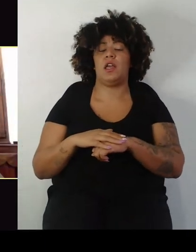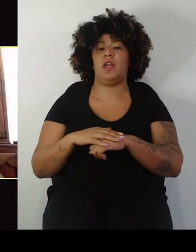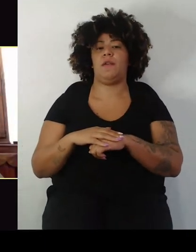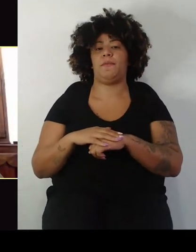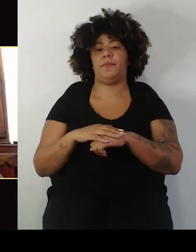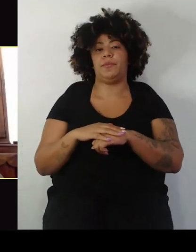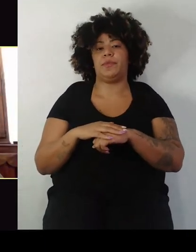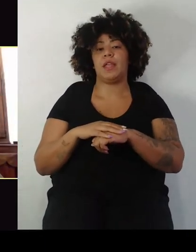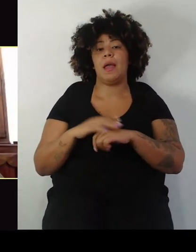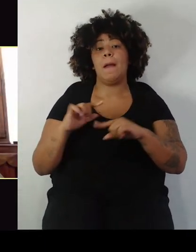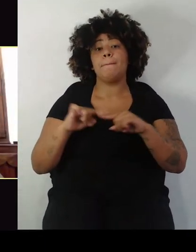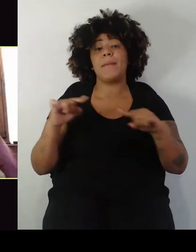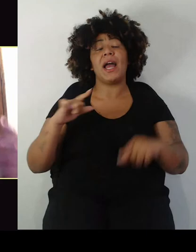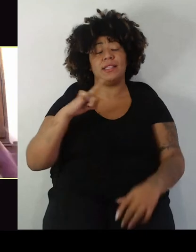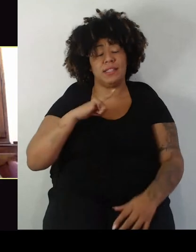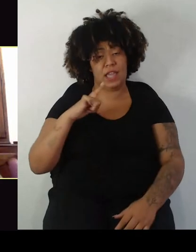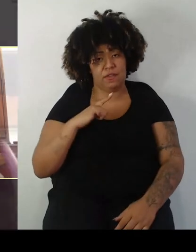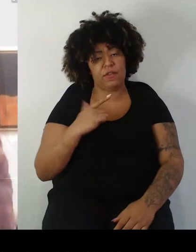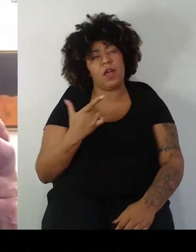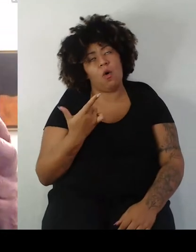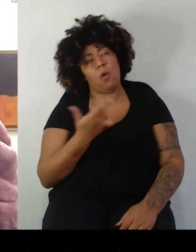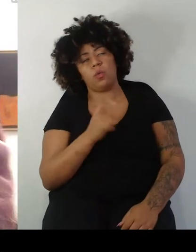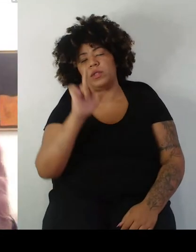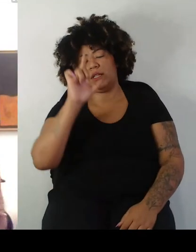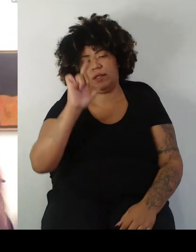pinturas que não haviam Aparecido antes